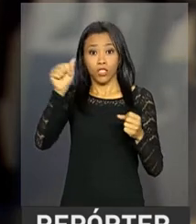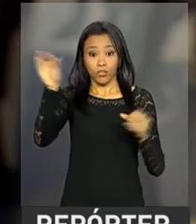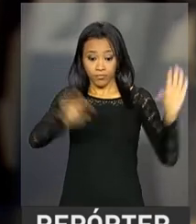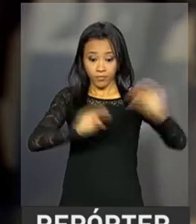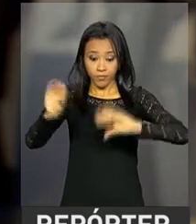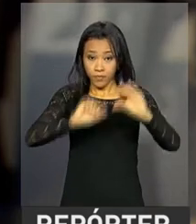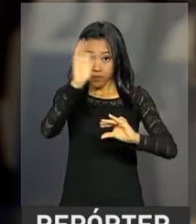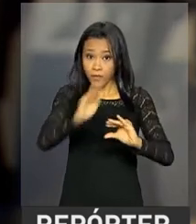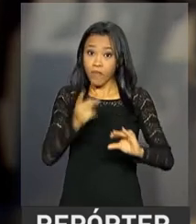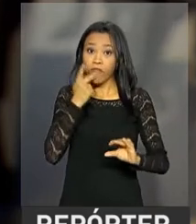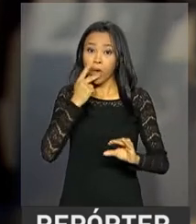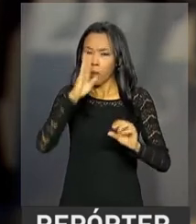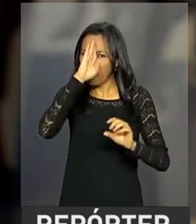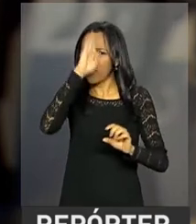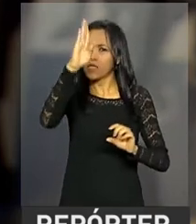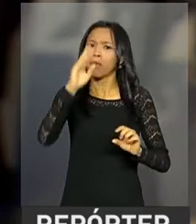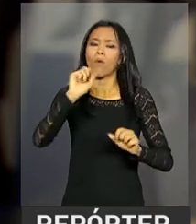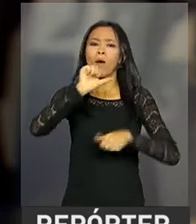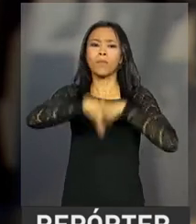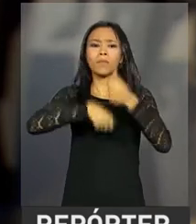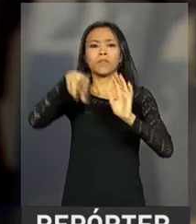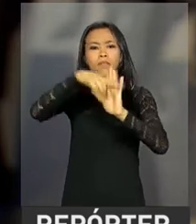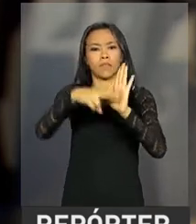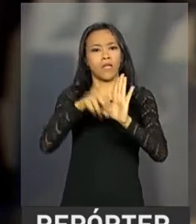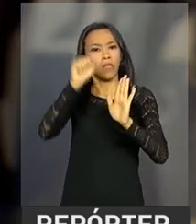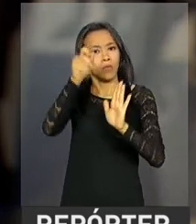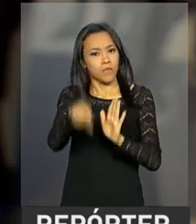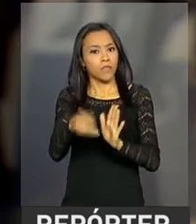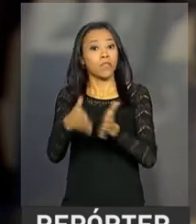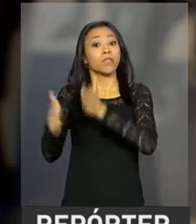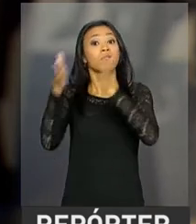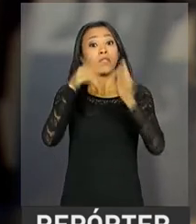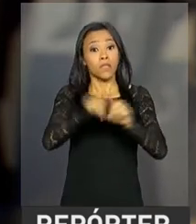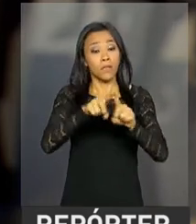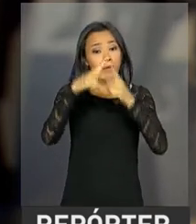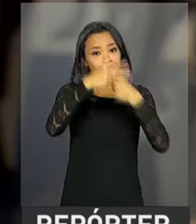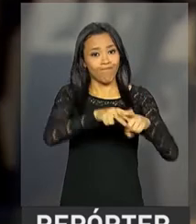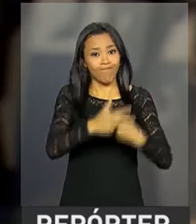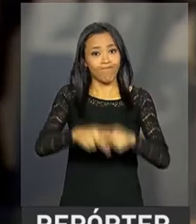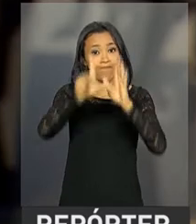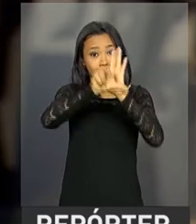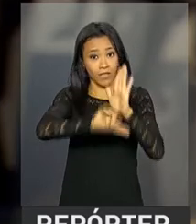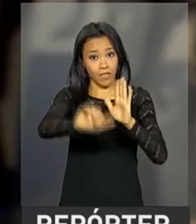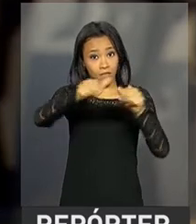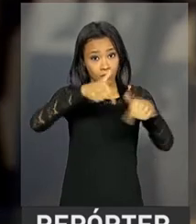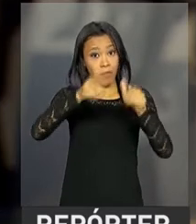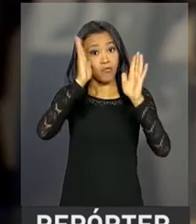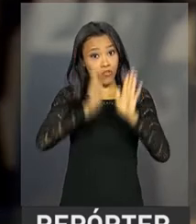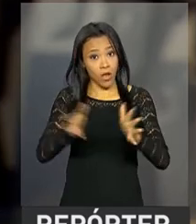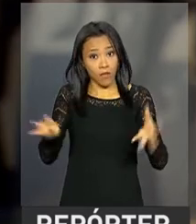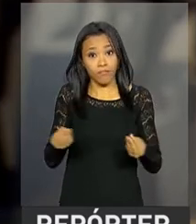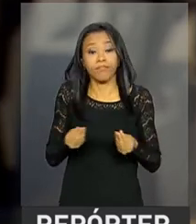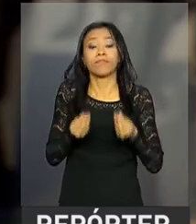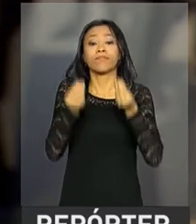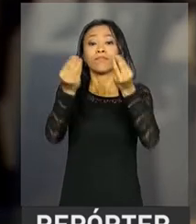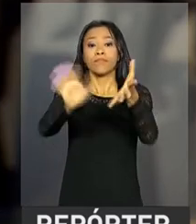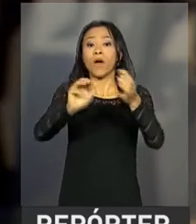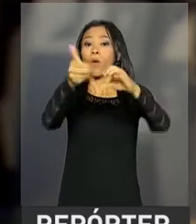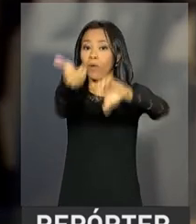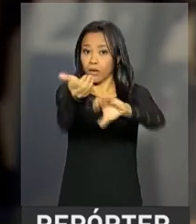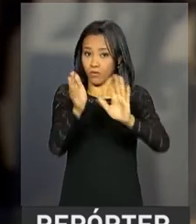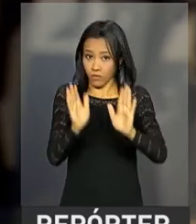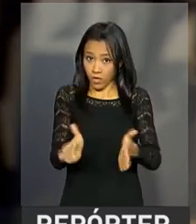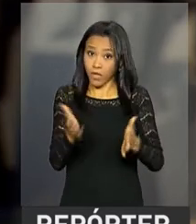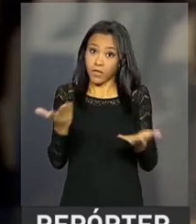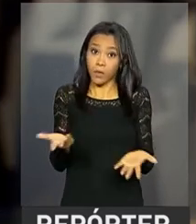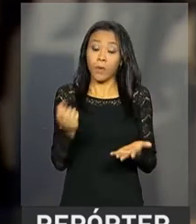como prioridades a reforma na Previdência Social e a atualização das leis trabalhistas, já enviadas pelo governo ao Congresso Nacional.